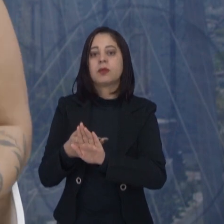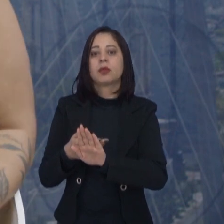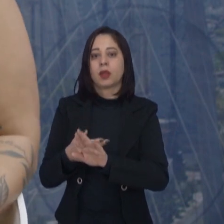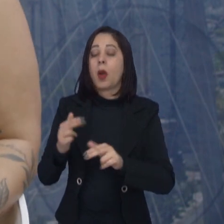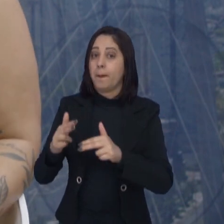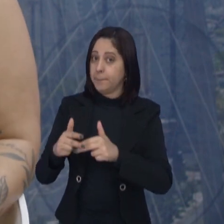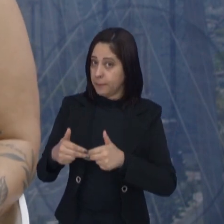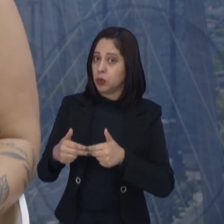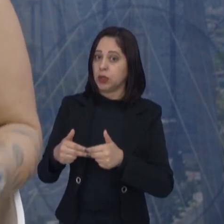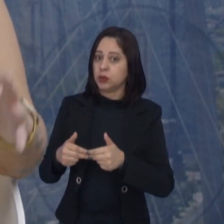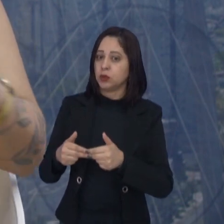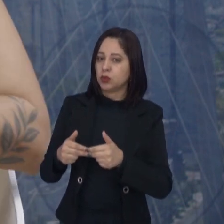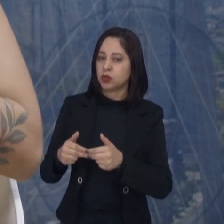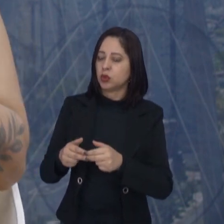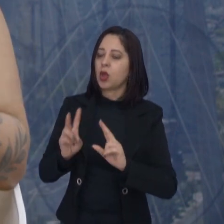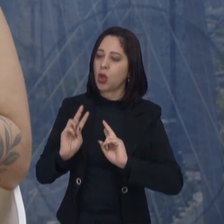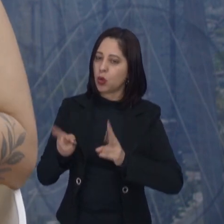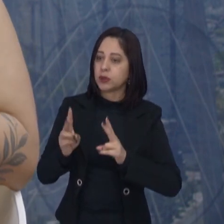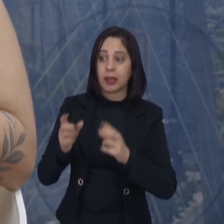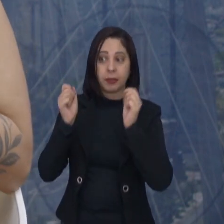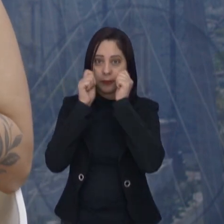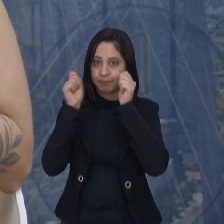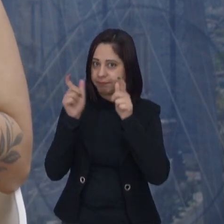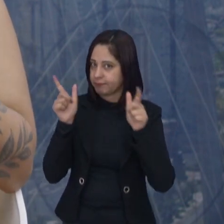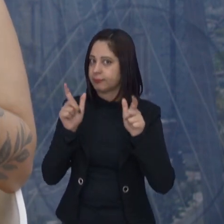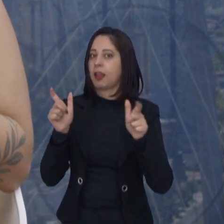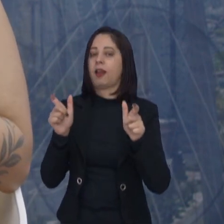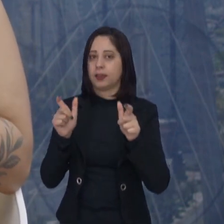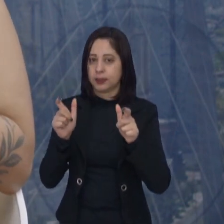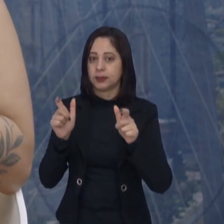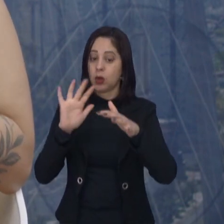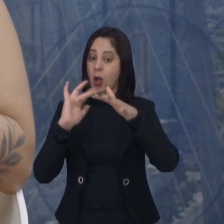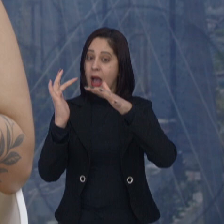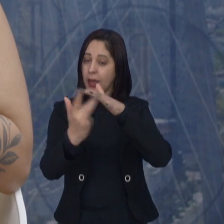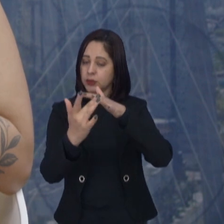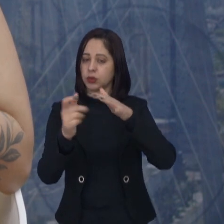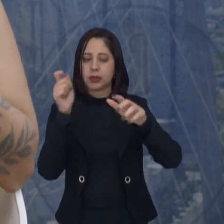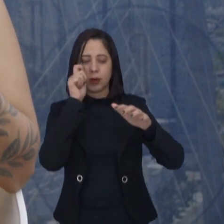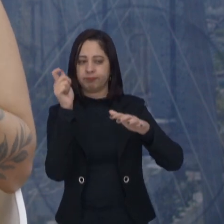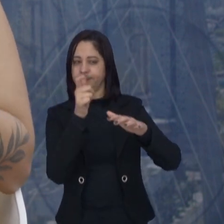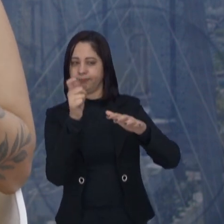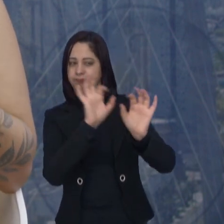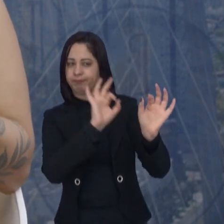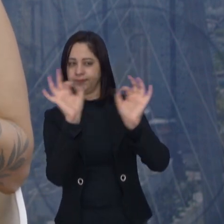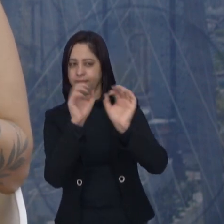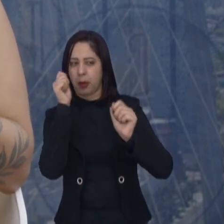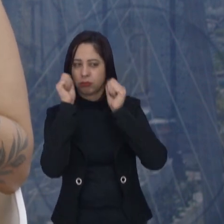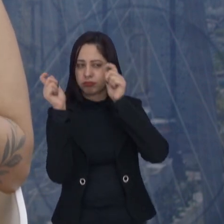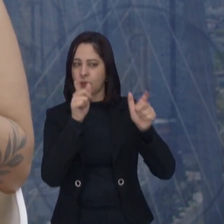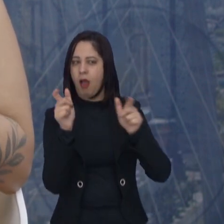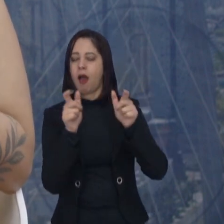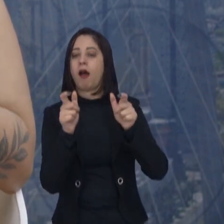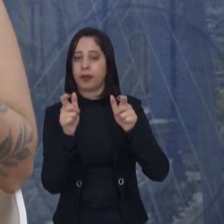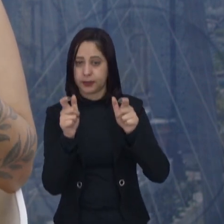trabalho que a gente desenvolve, mas a gente sempre fica em alerta com as redes sociais e alerta também com várias pessoas que trabalham nesse meio,